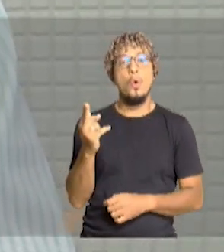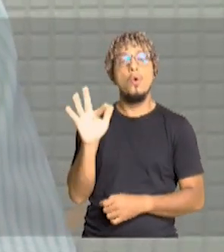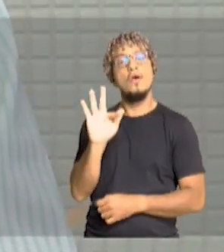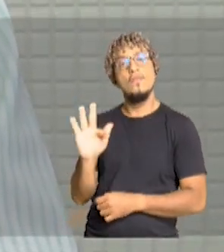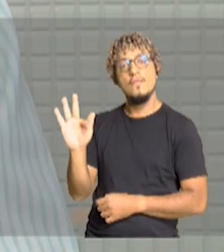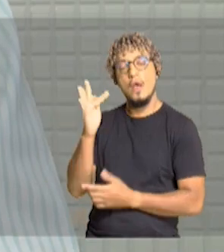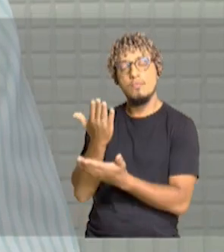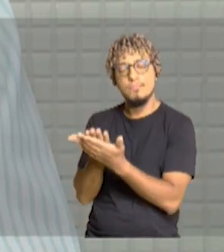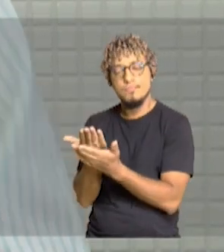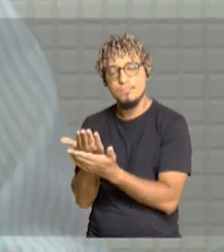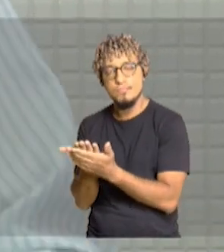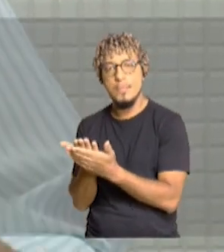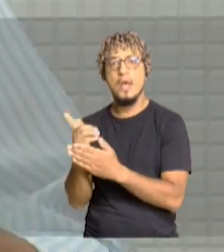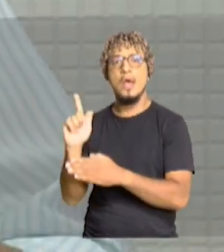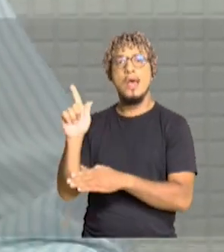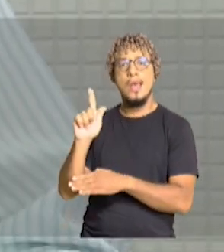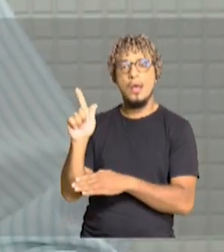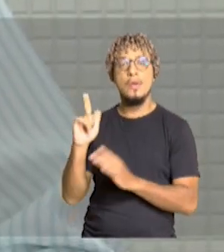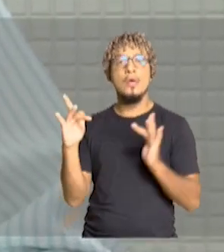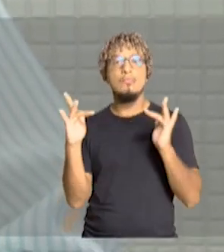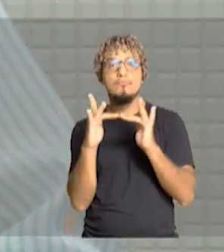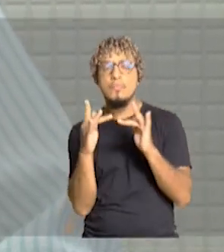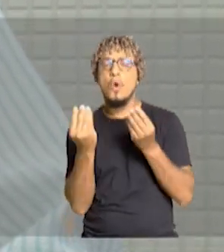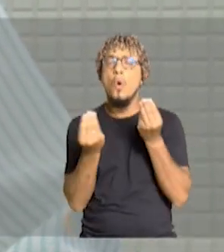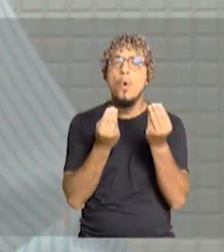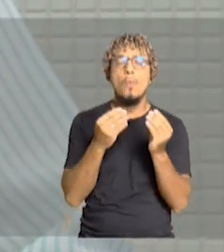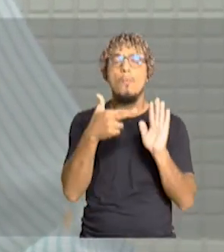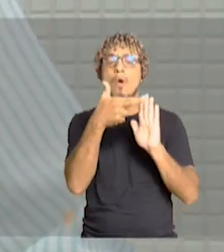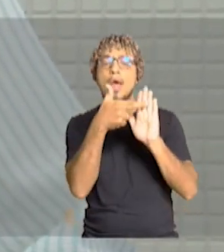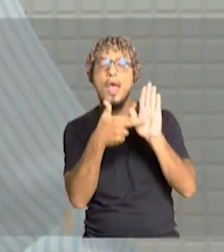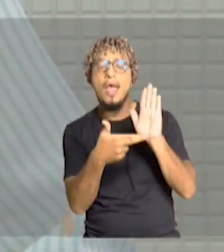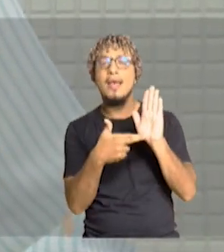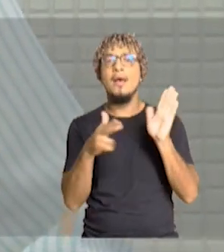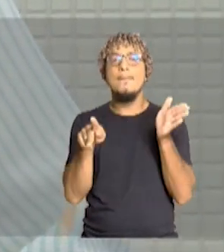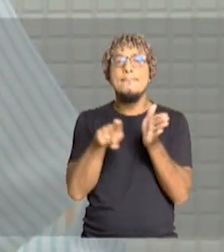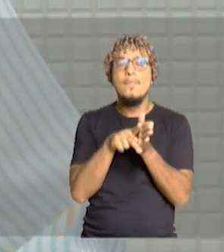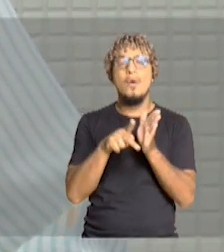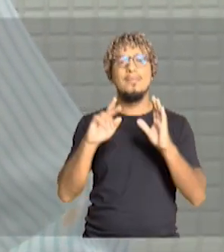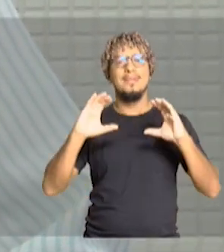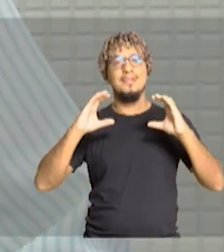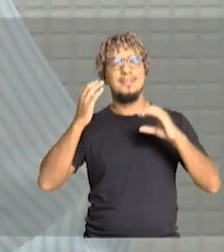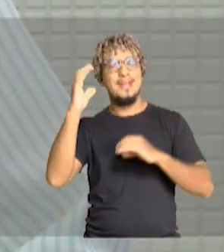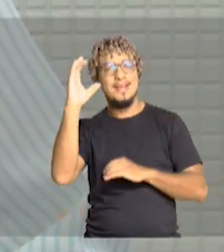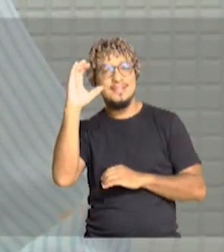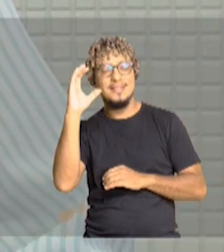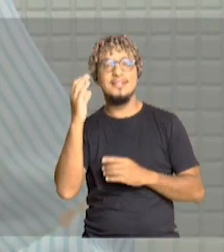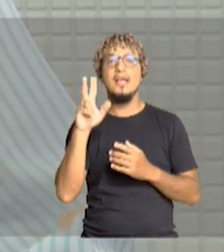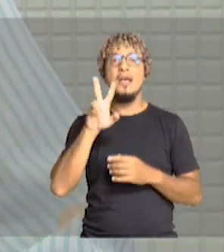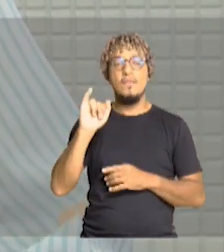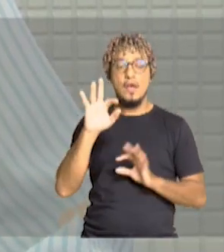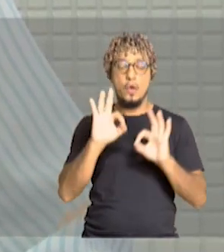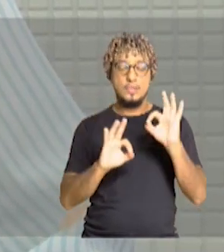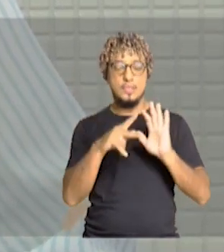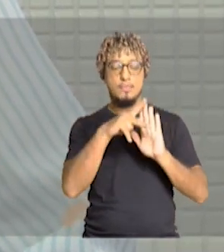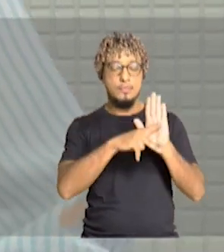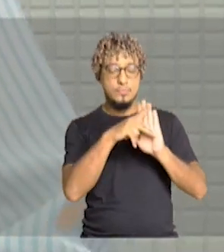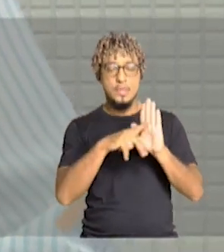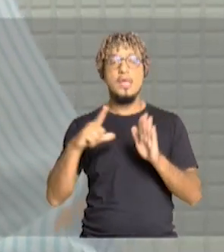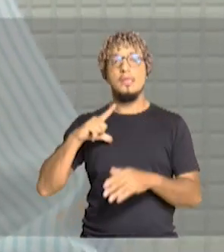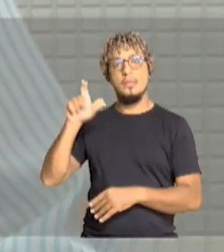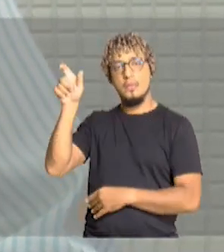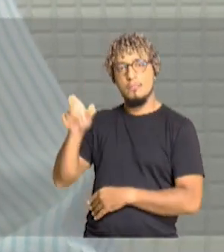vai ter com a gramática da ciência né ele vai desenvolver um projeto junto com